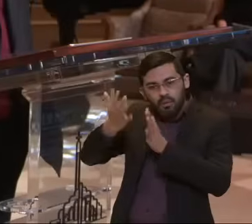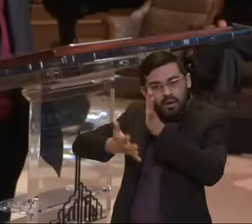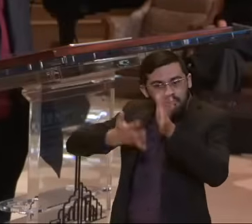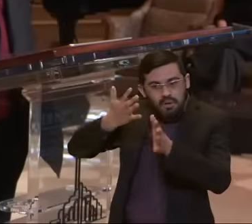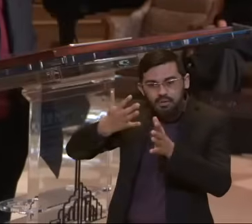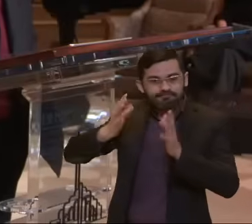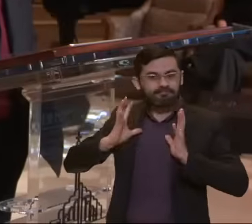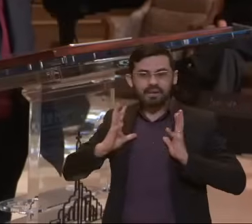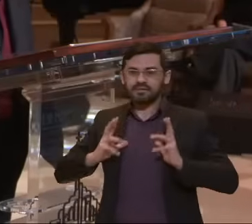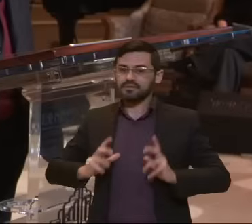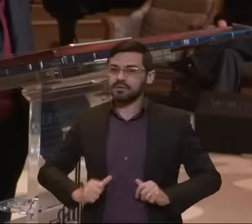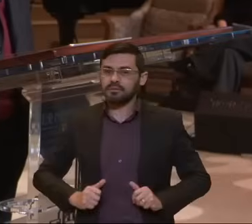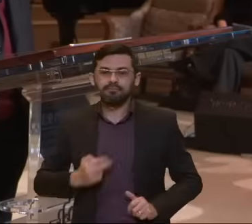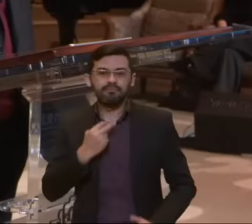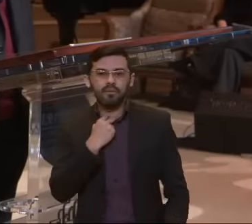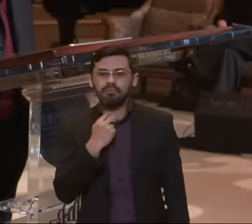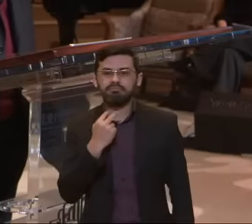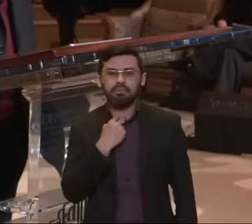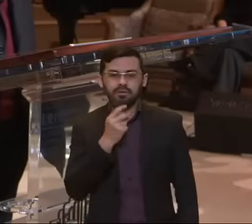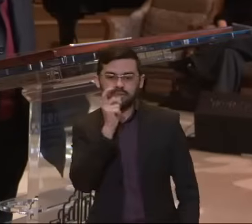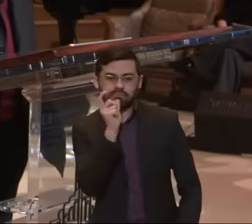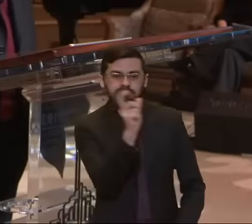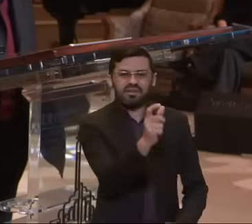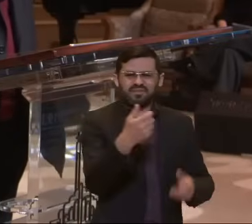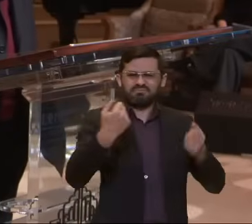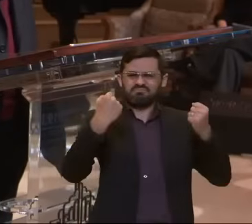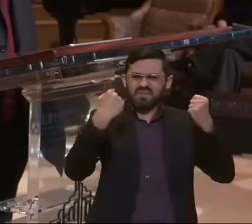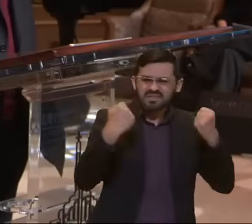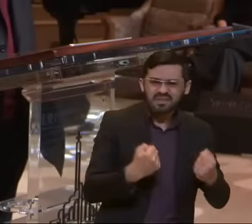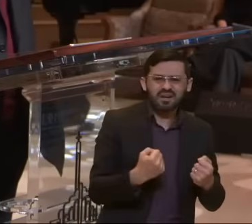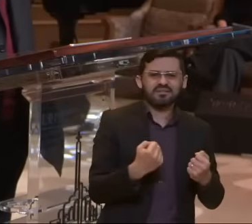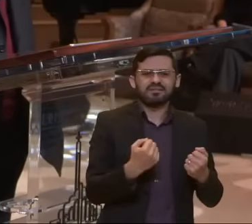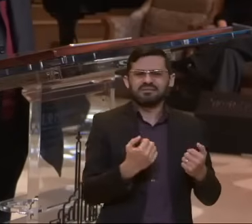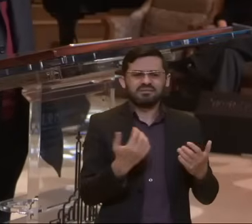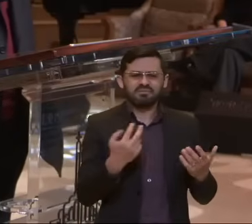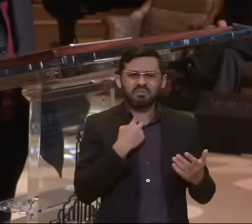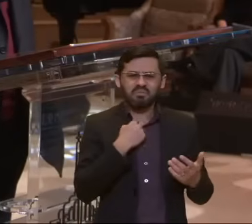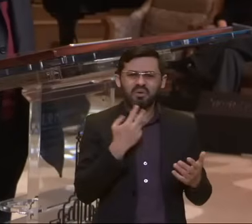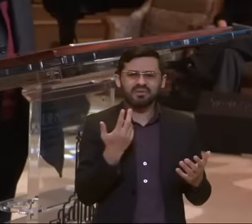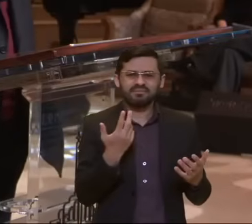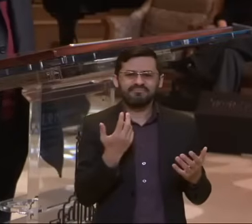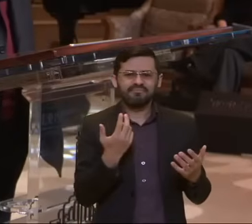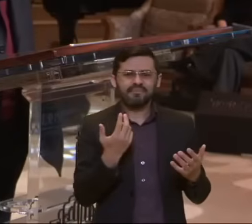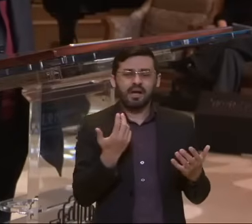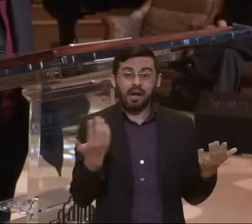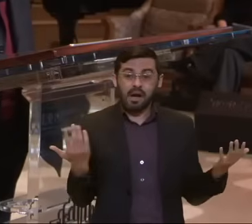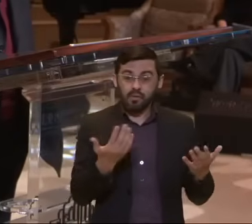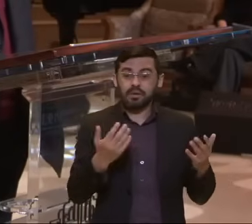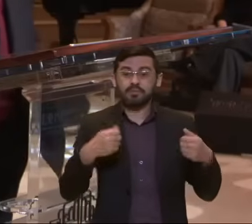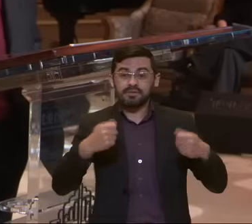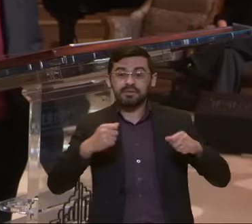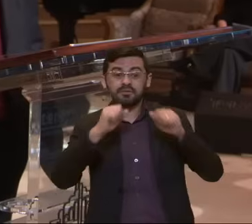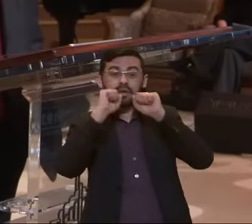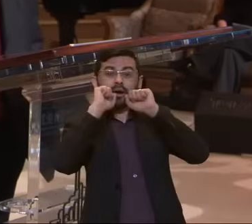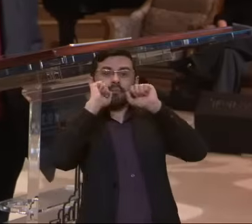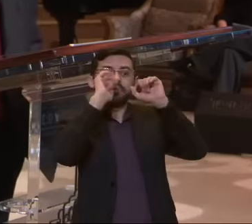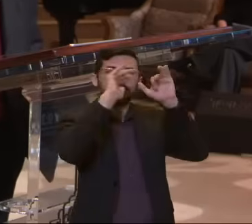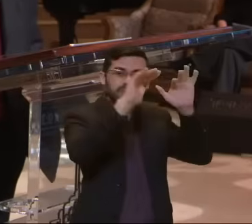sua boca, de uma fonte como essa, maldição e bênção. A tua boca tem